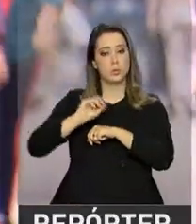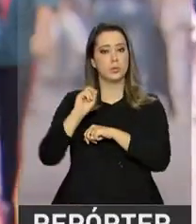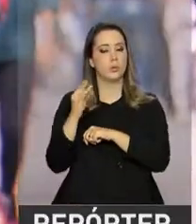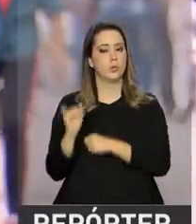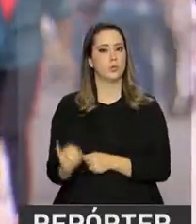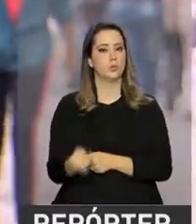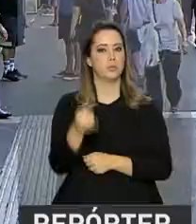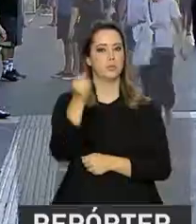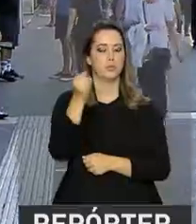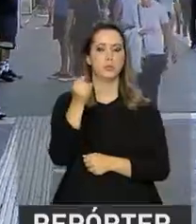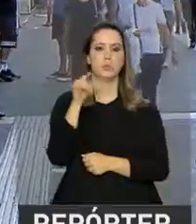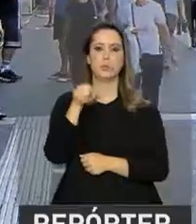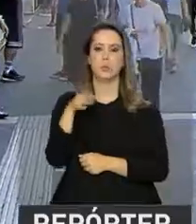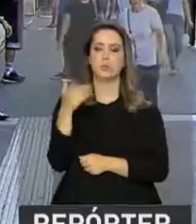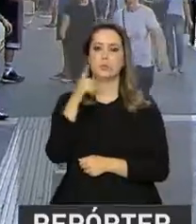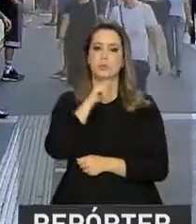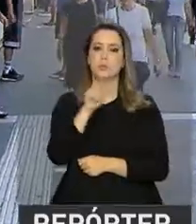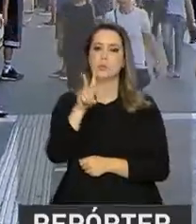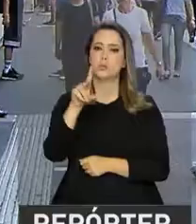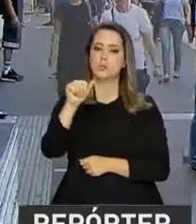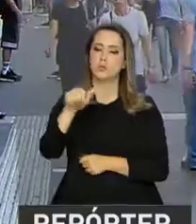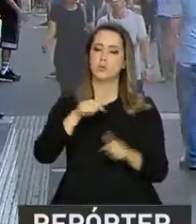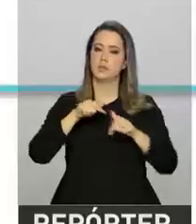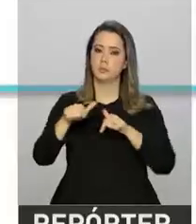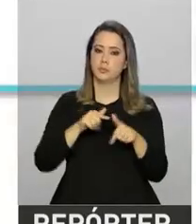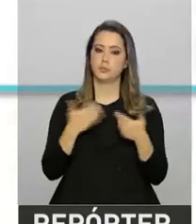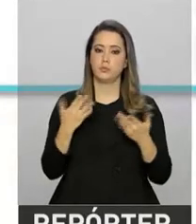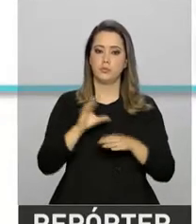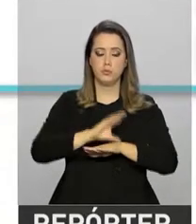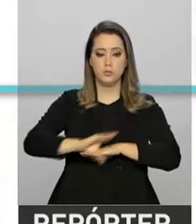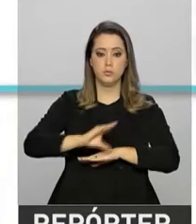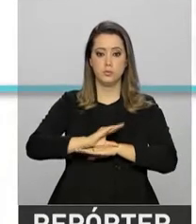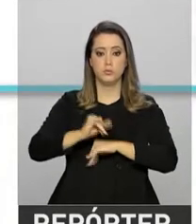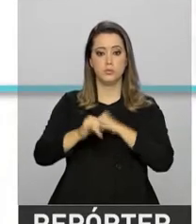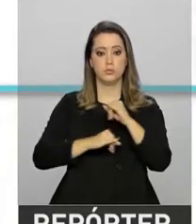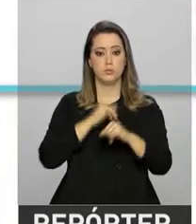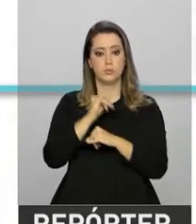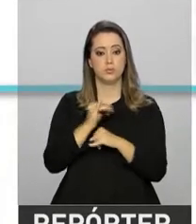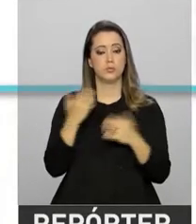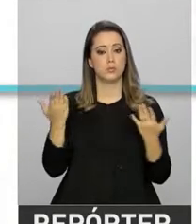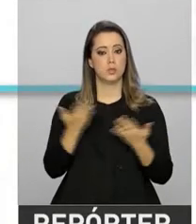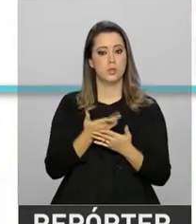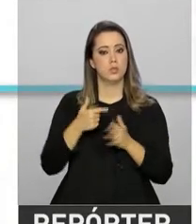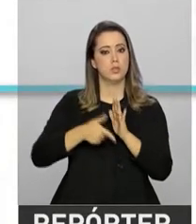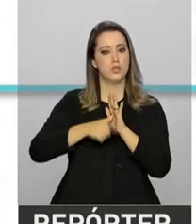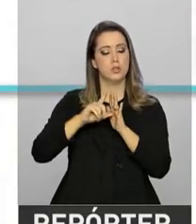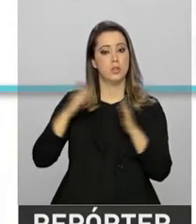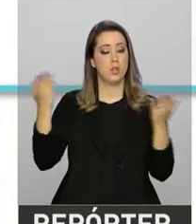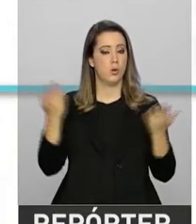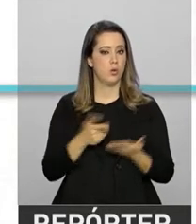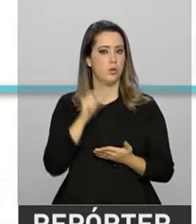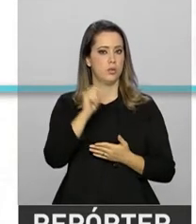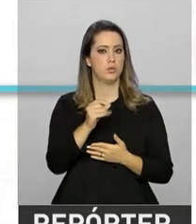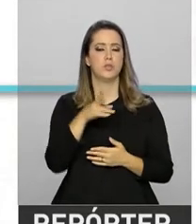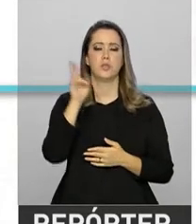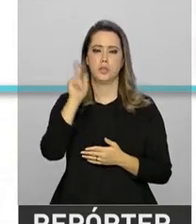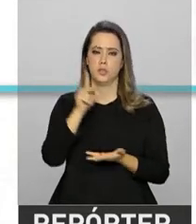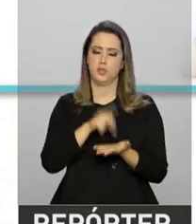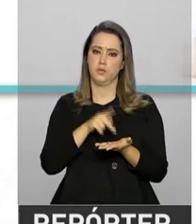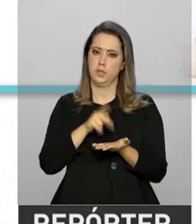oportunidade para conquistar uma vaga de emprego os cursos online deixaram de ser tendência para virar